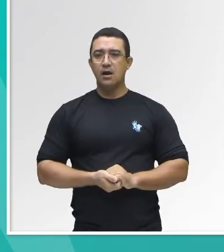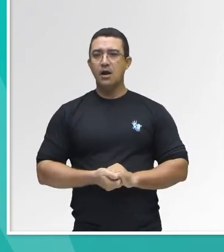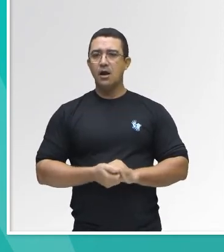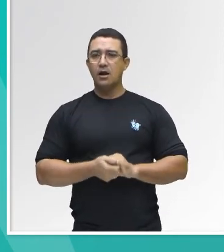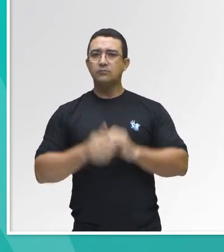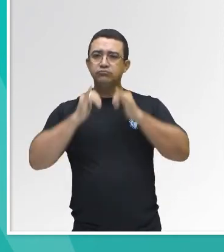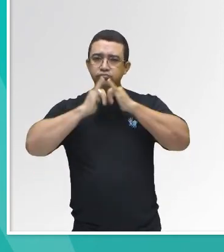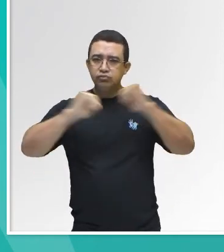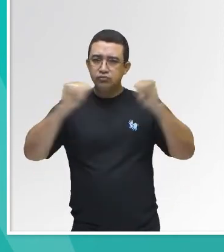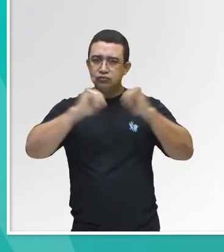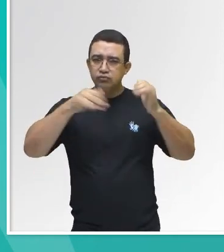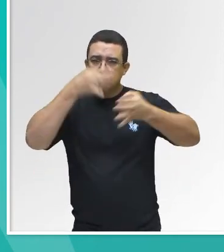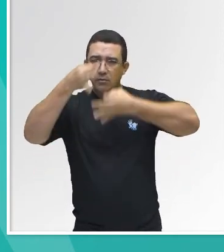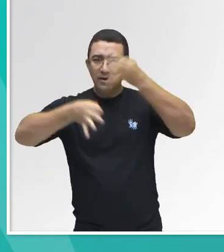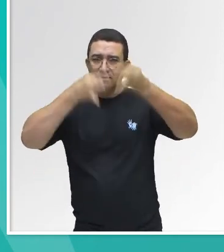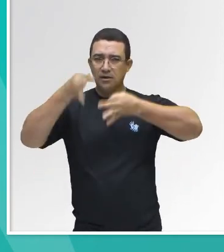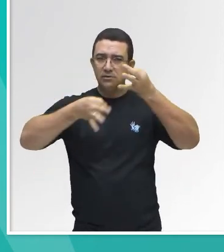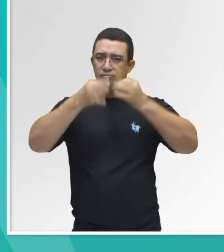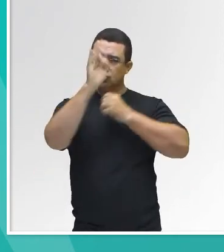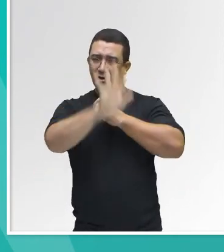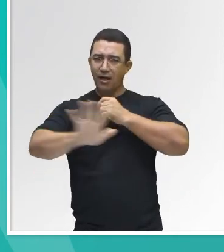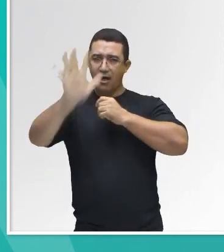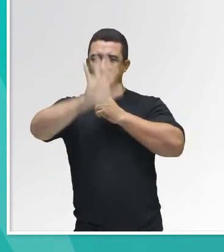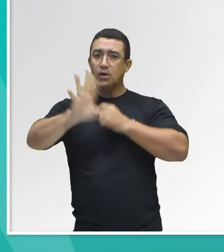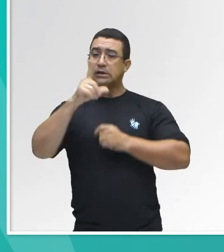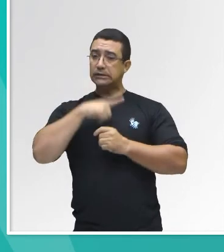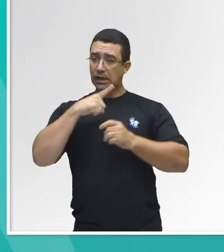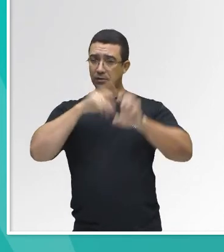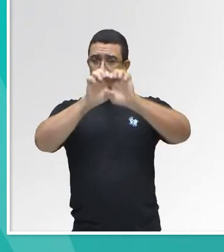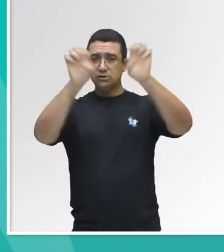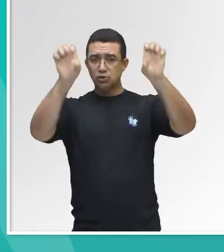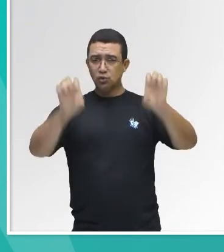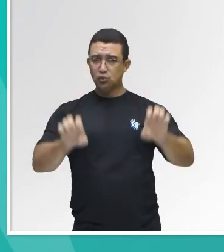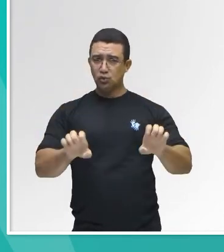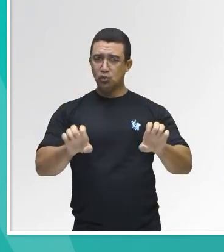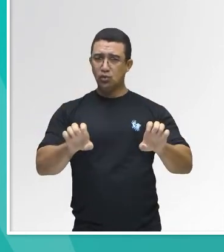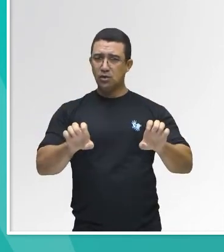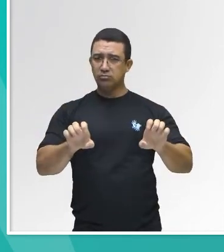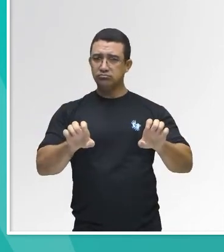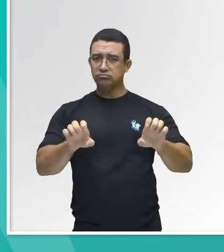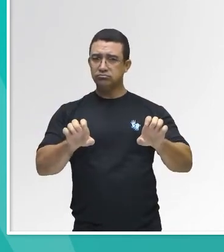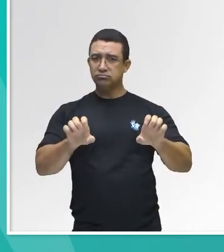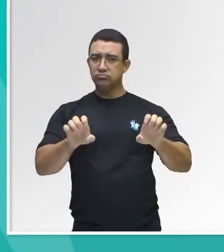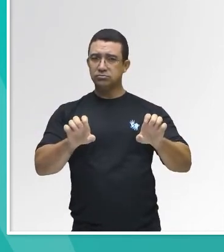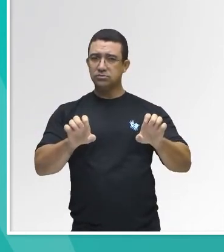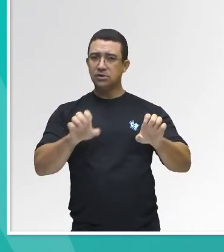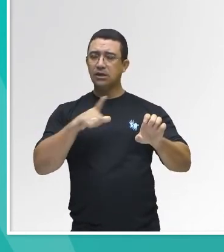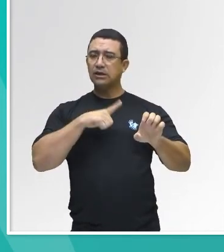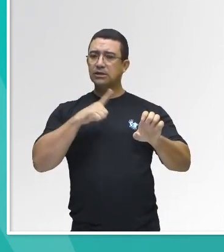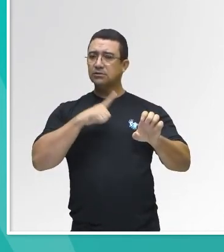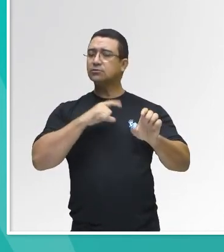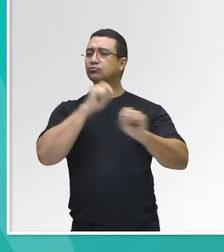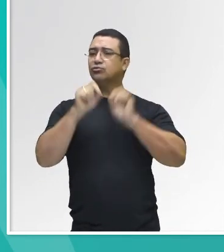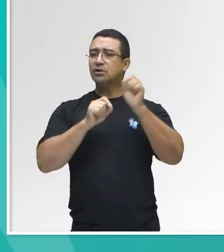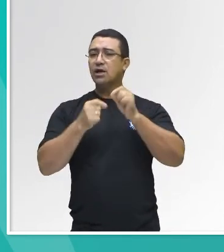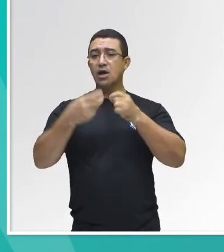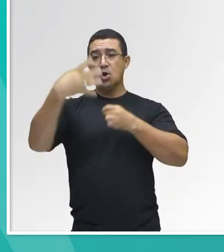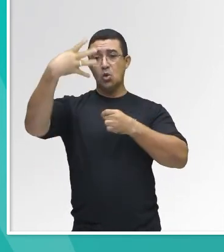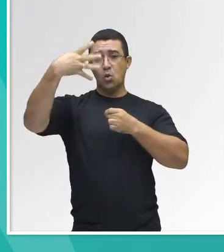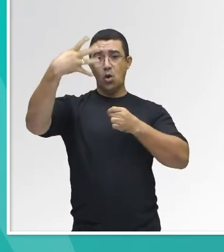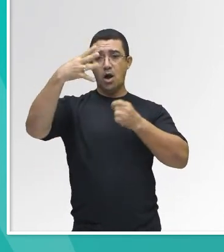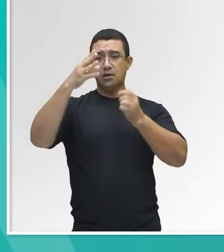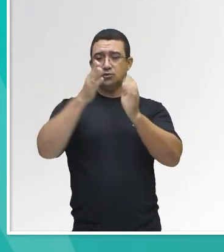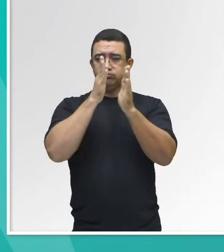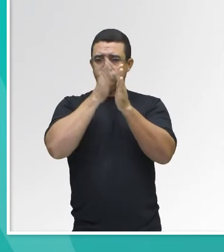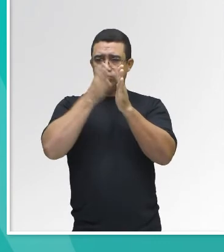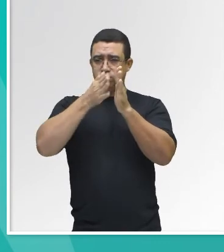discurso argumentativo, por lo general, tem uma estrutura que consta de 4 etapas. Então